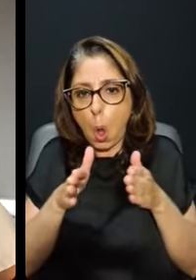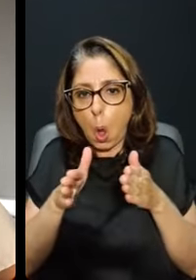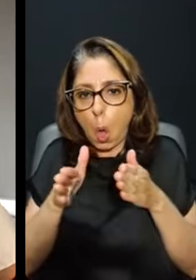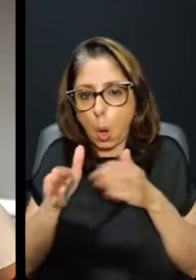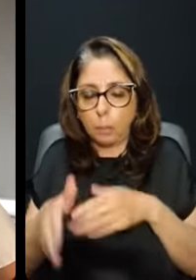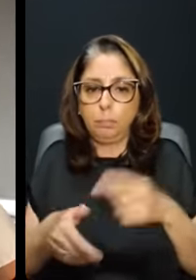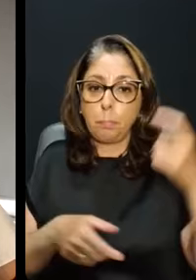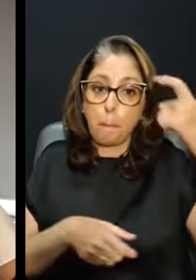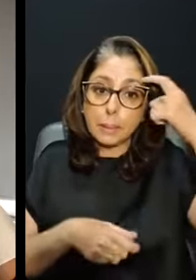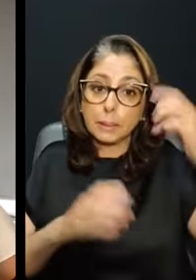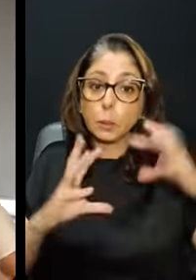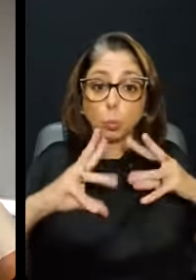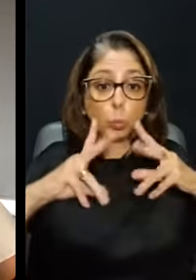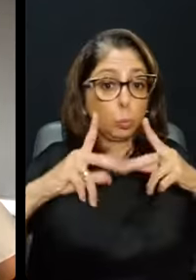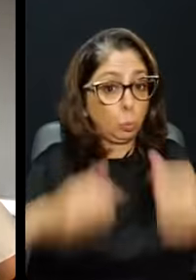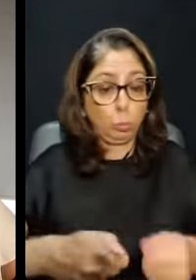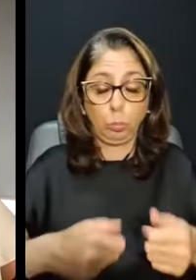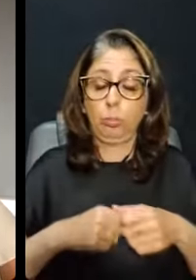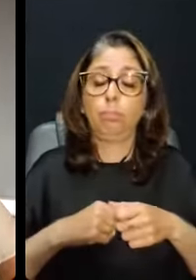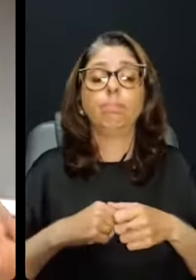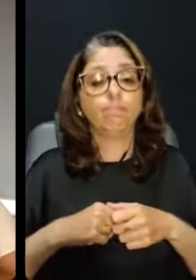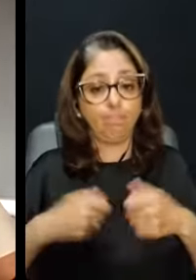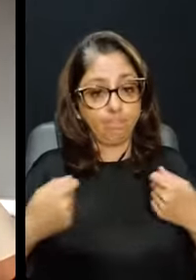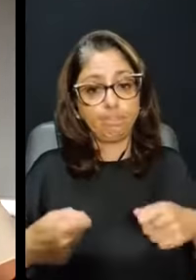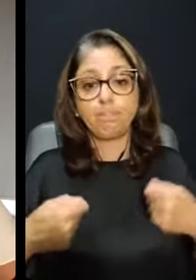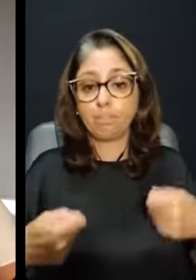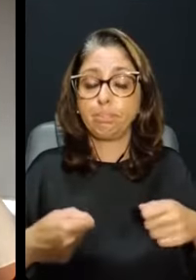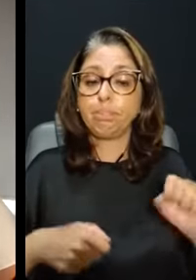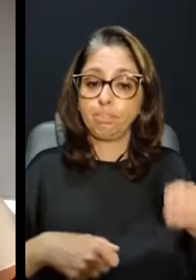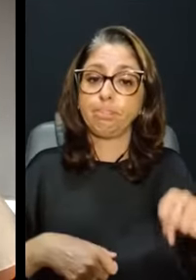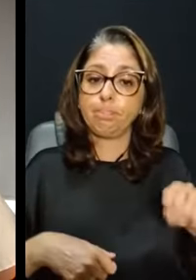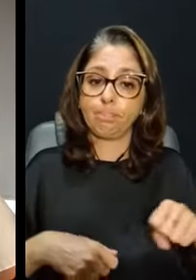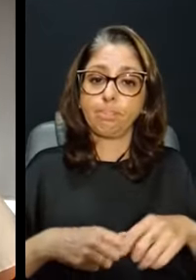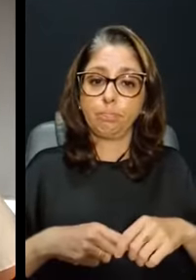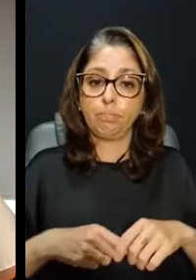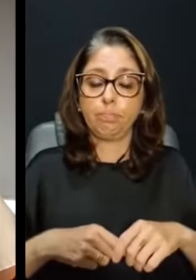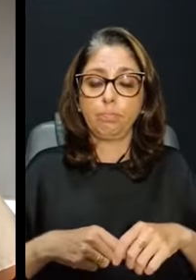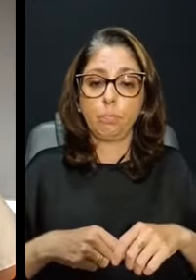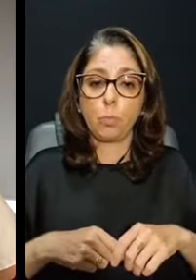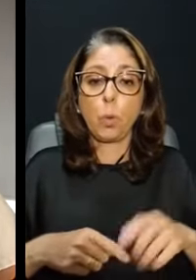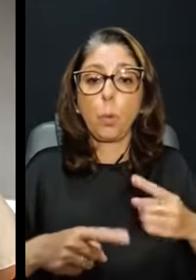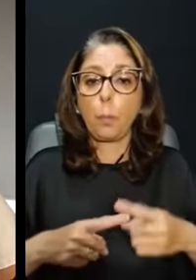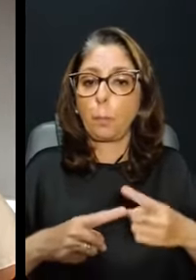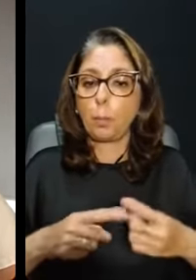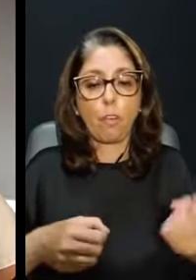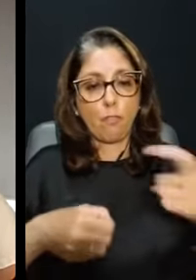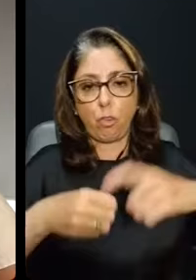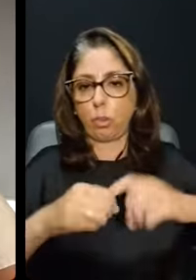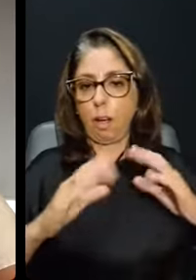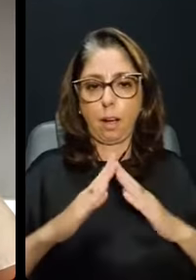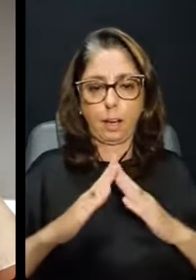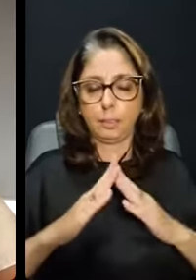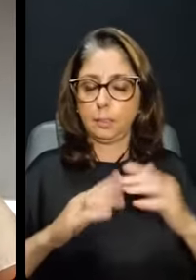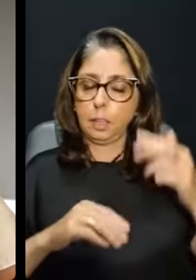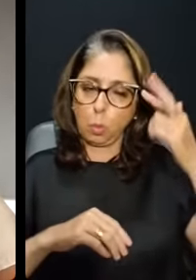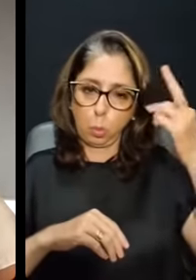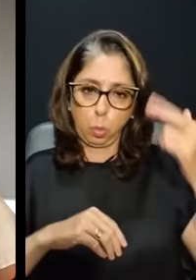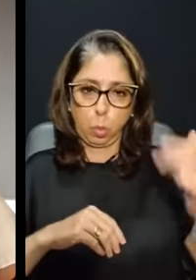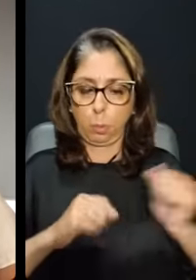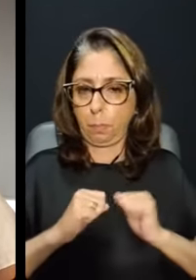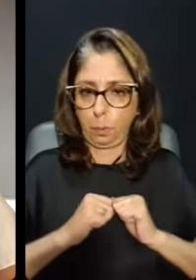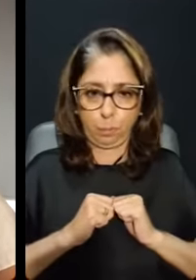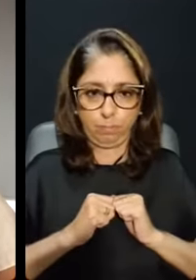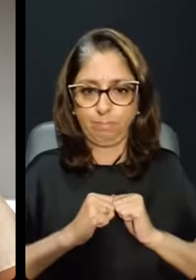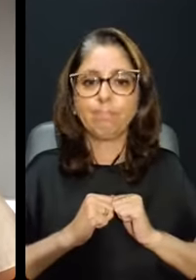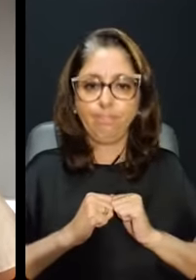se fazer algo, você conseguir fazer algo e depois você retornar para sua casa. Então, eu acho que isso mostra também, as